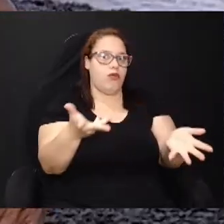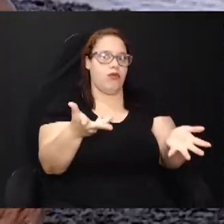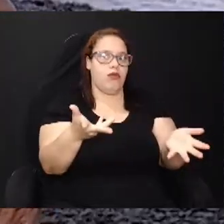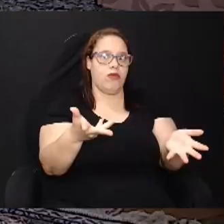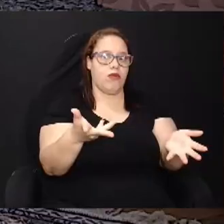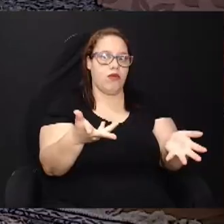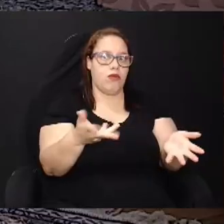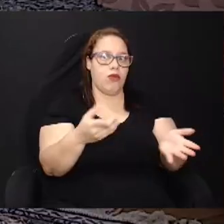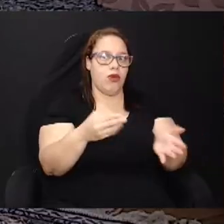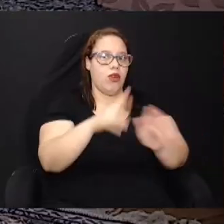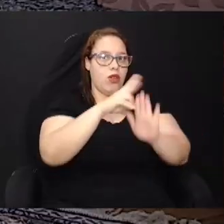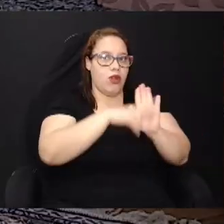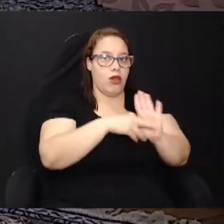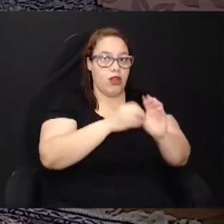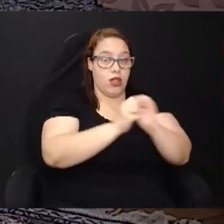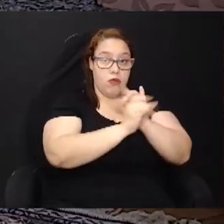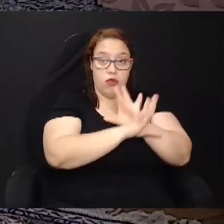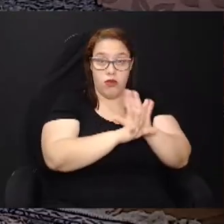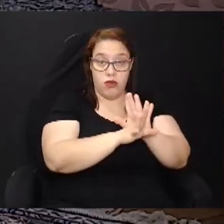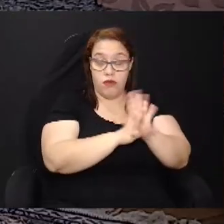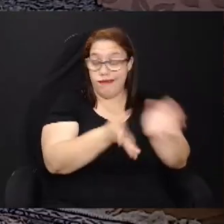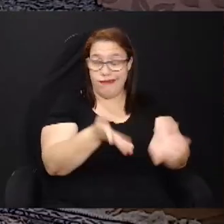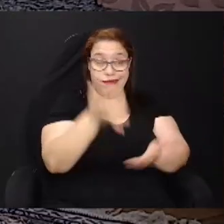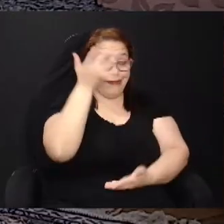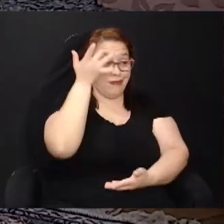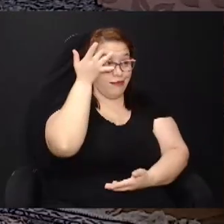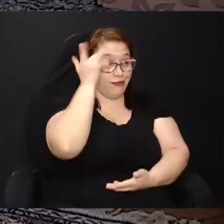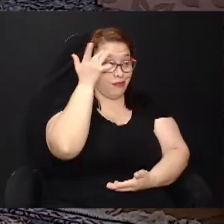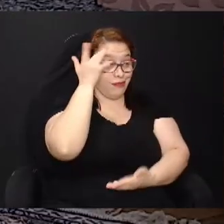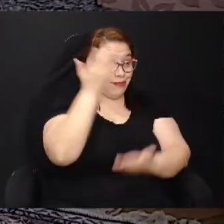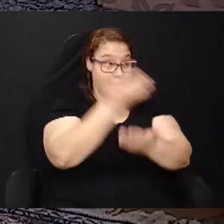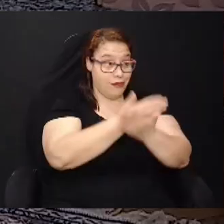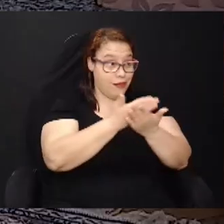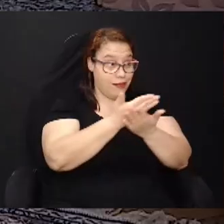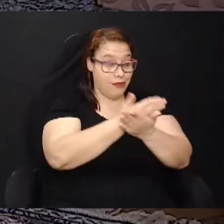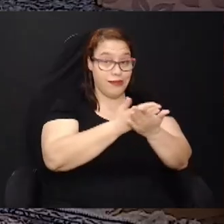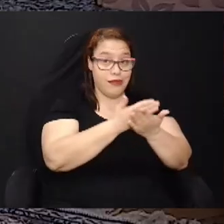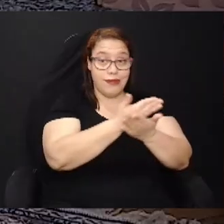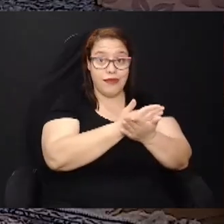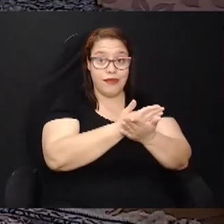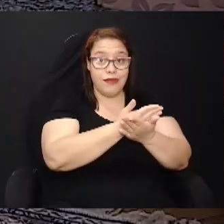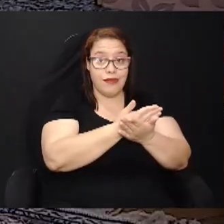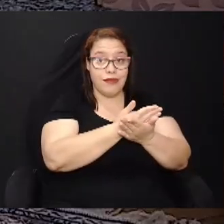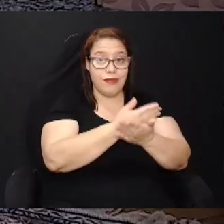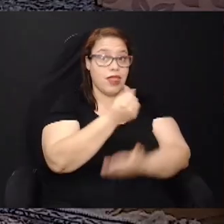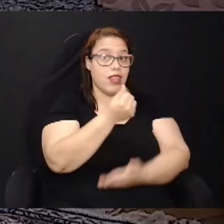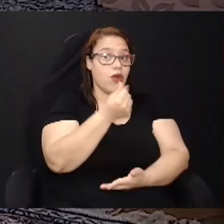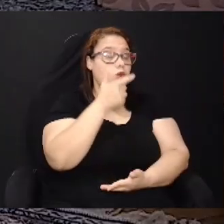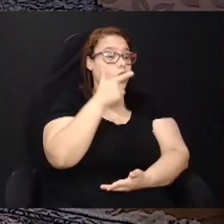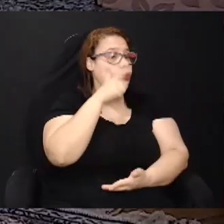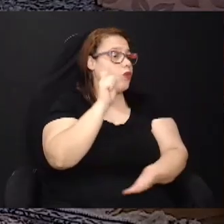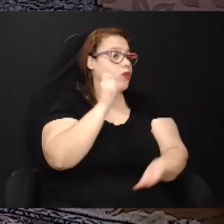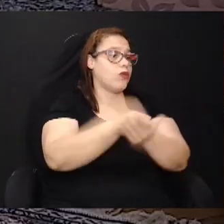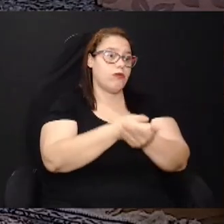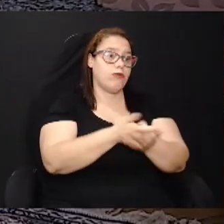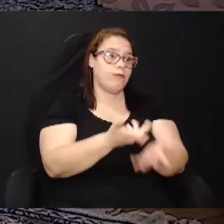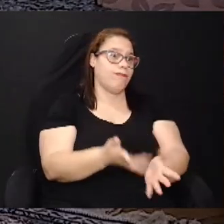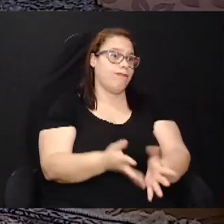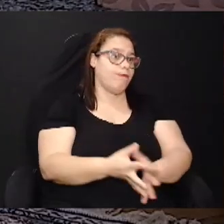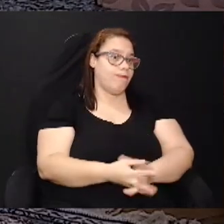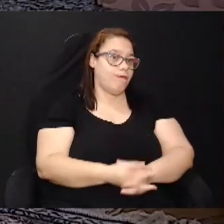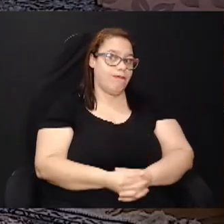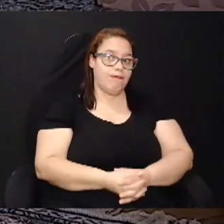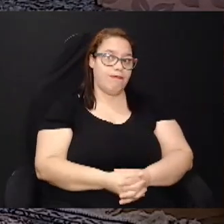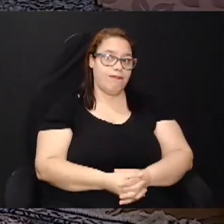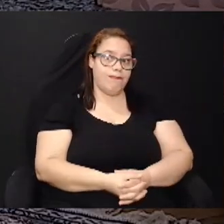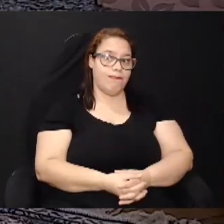acabou. Então eu acho que eu estou tratando, a pessoa fala, desculpa, mas aquele preço eu não pude pagar, eu não comprei o remédio. Então tem